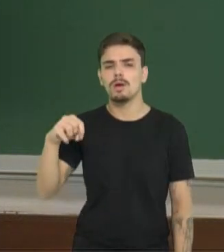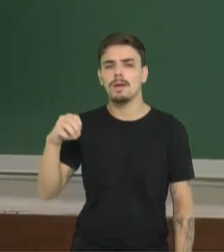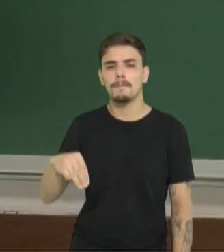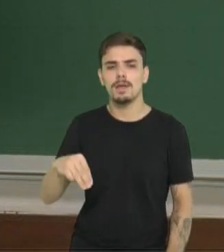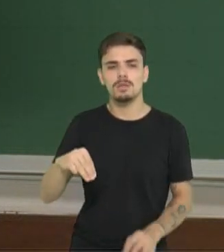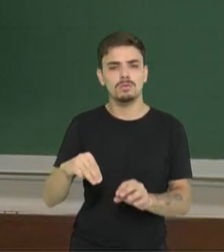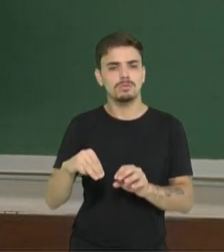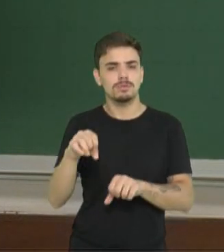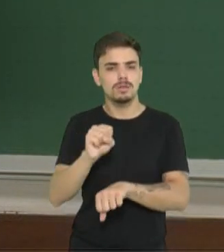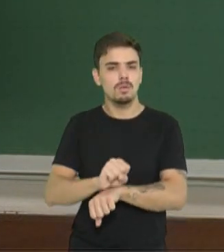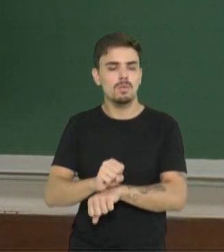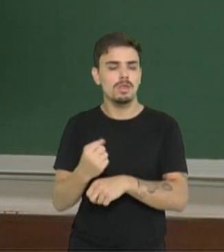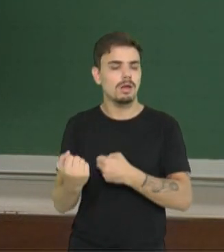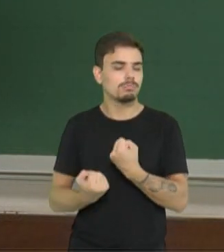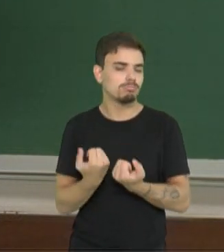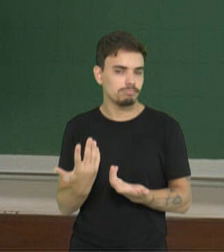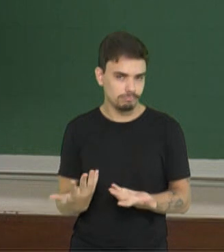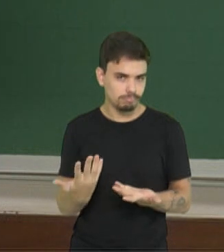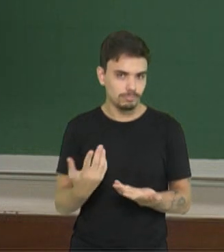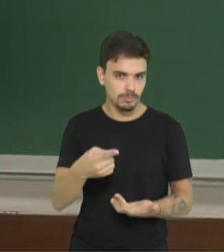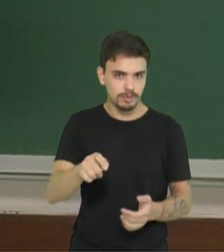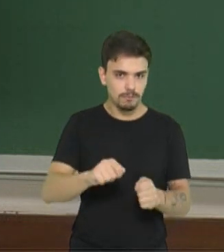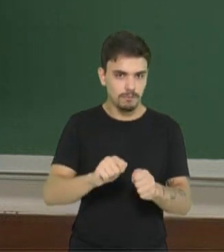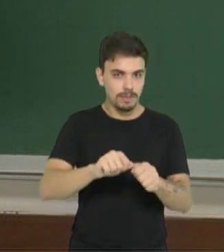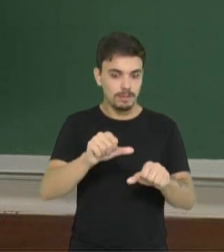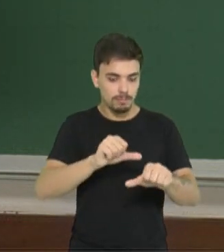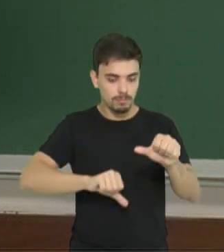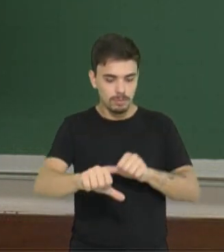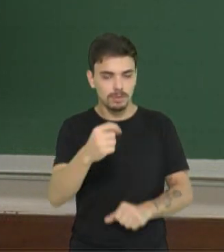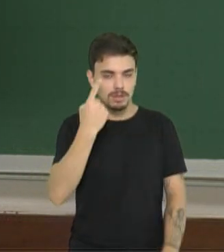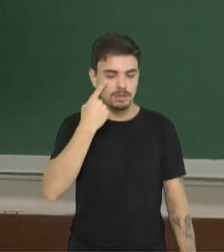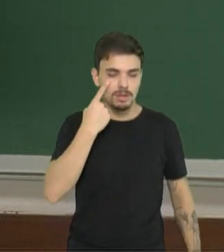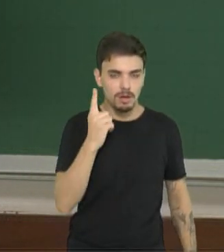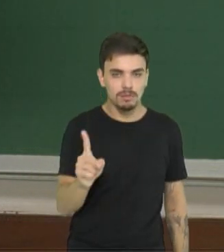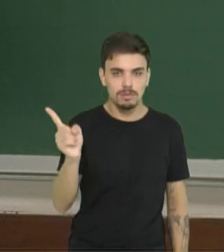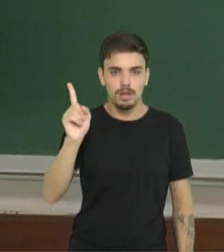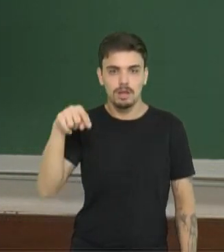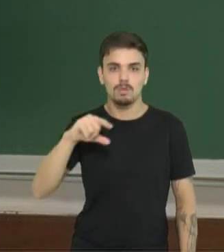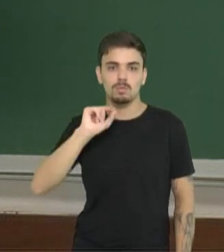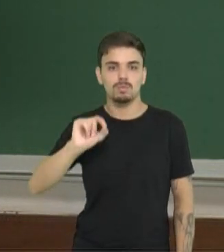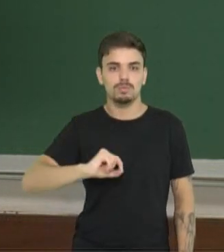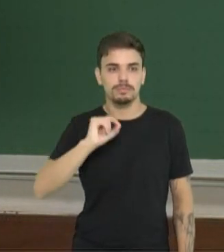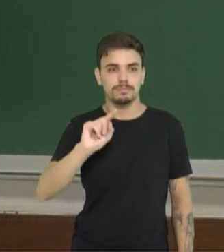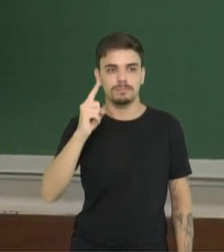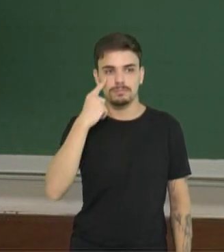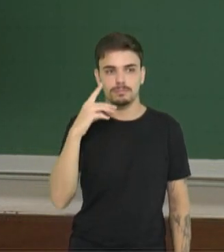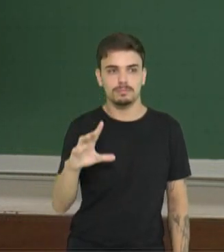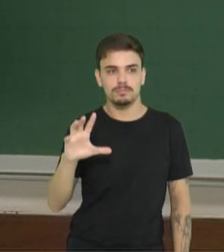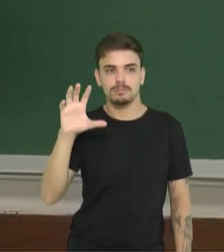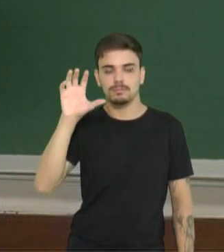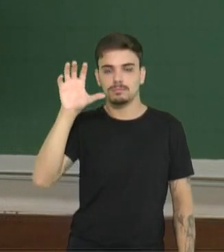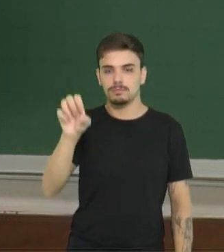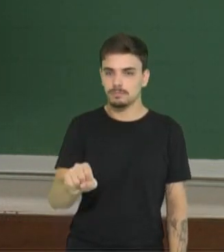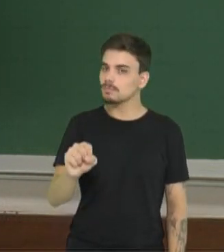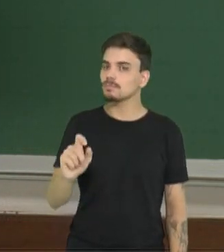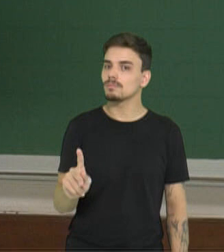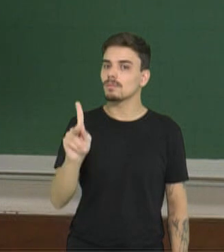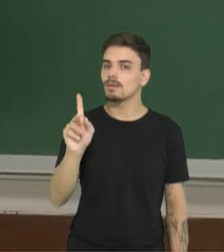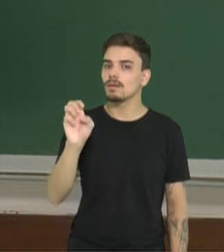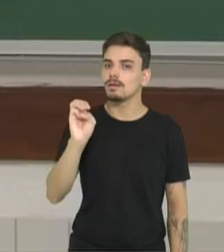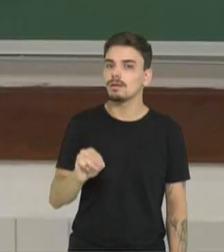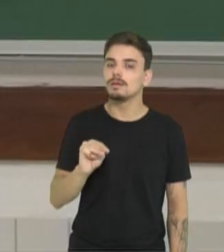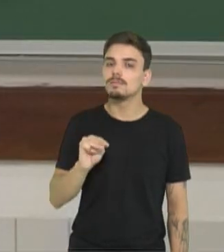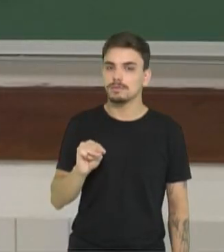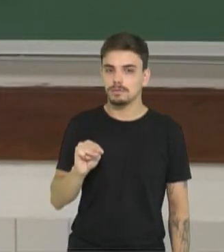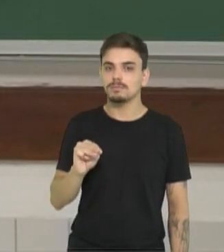por segundo? Aí que você faz a conversão. A conversão é o quê? É a gente pegar os quilômetros por hora, para